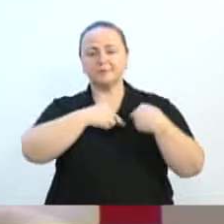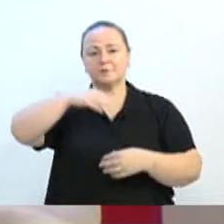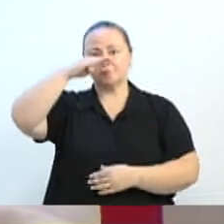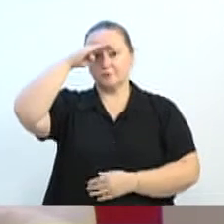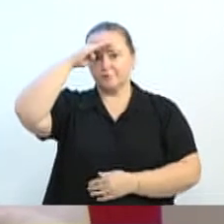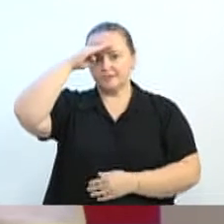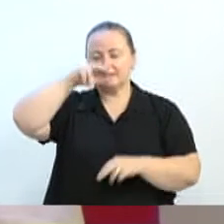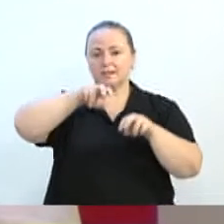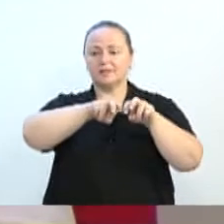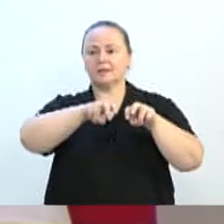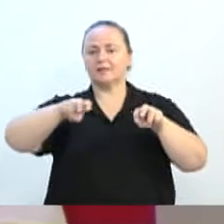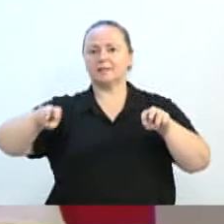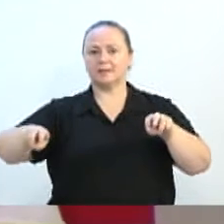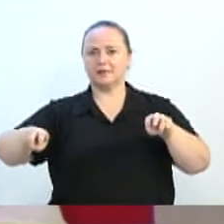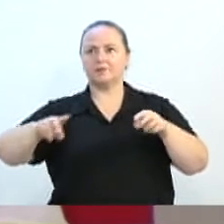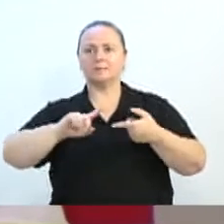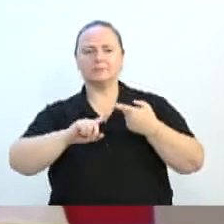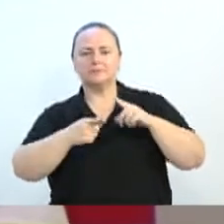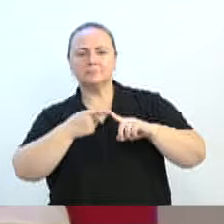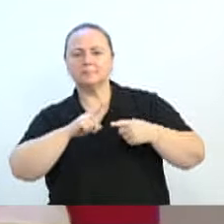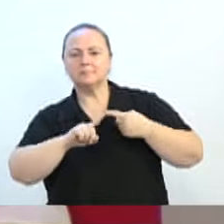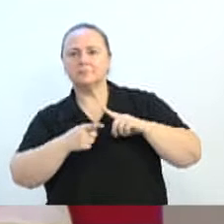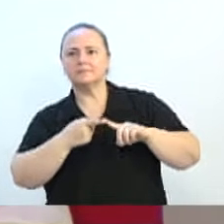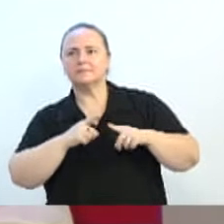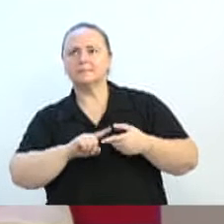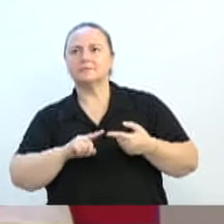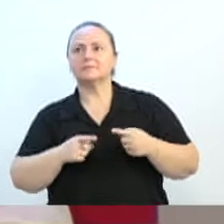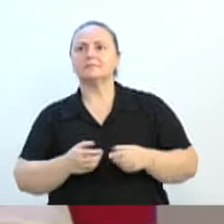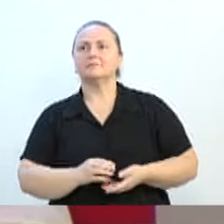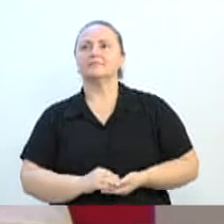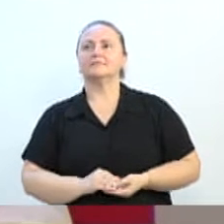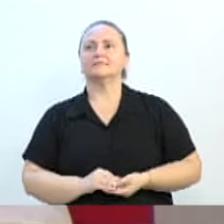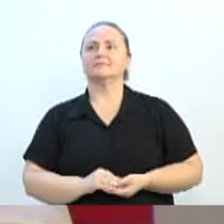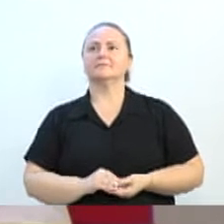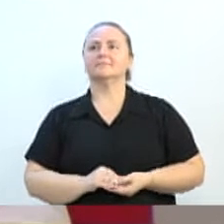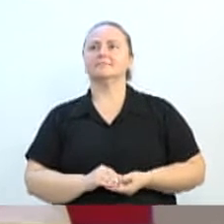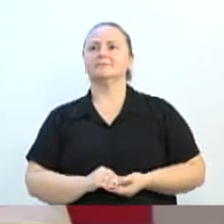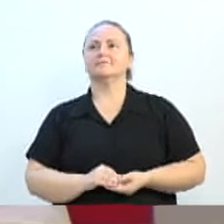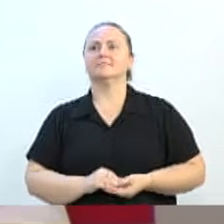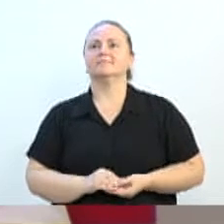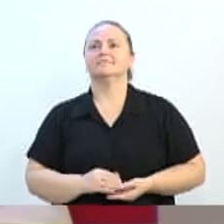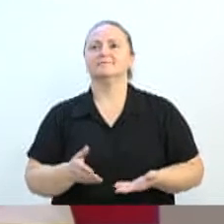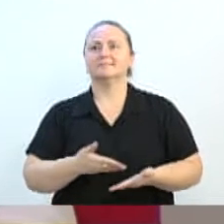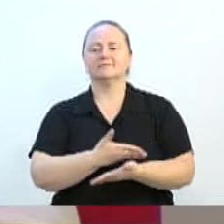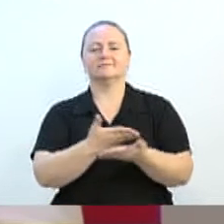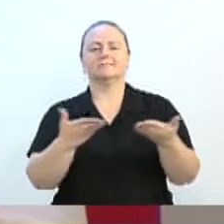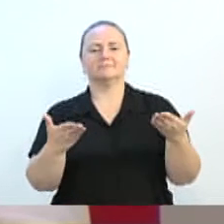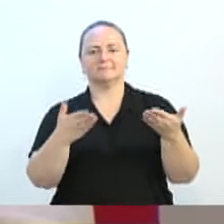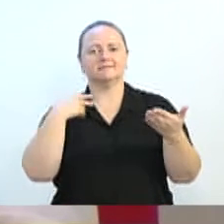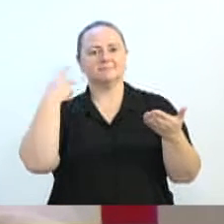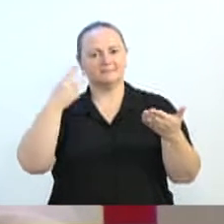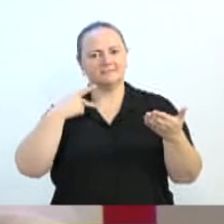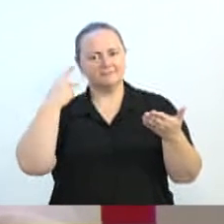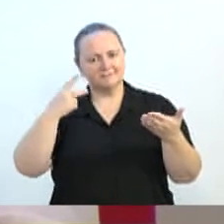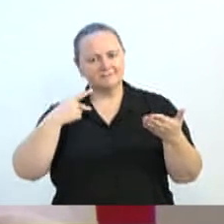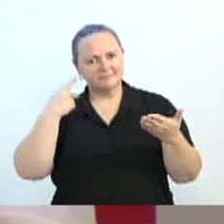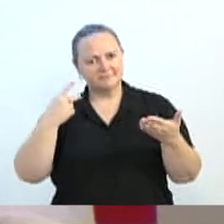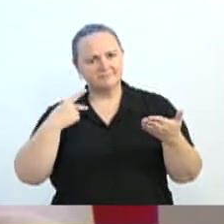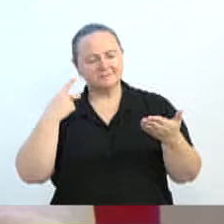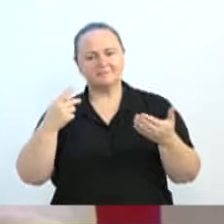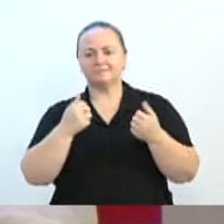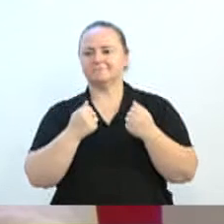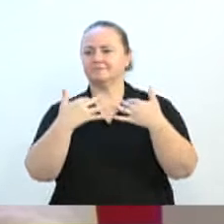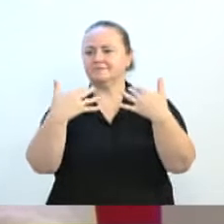sentado ao seu lado articulando deve ter mais vereadores vereadores na